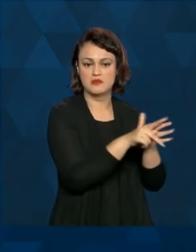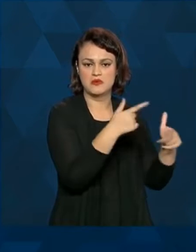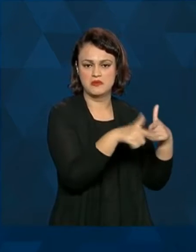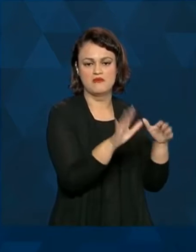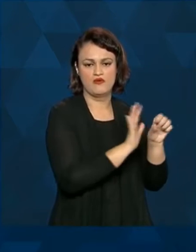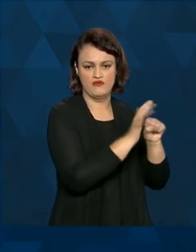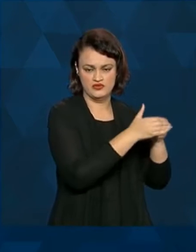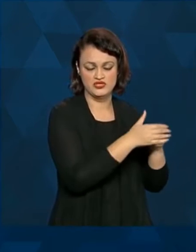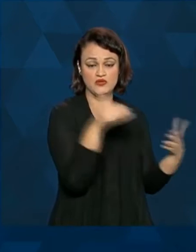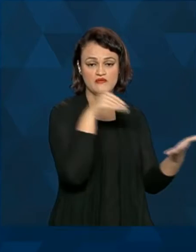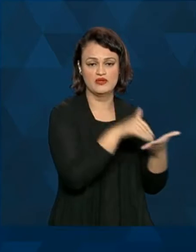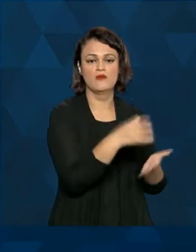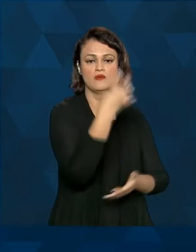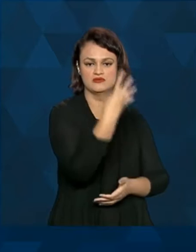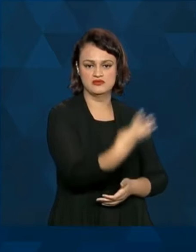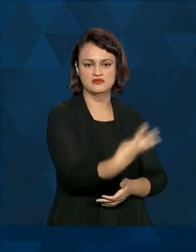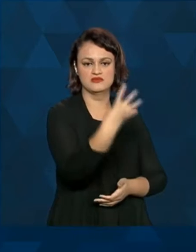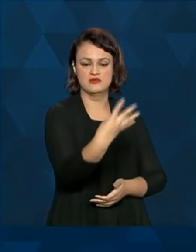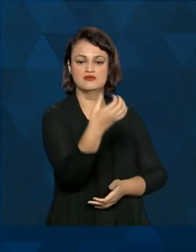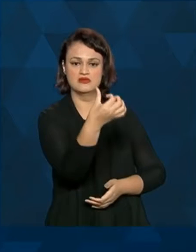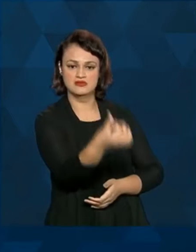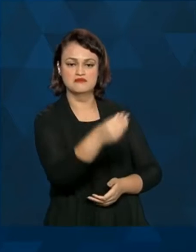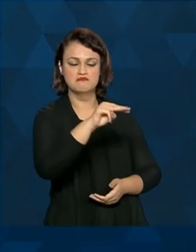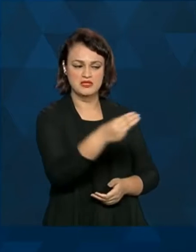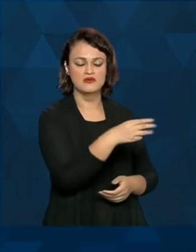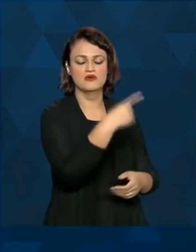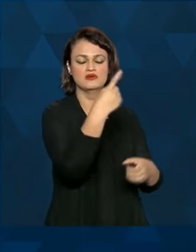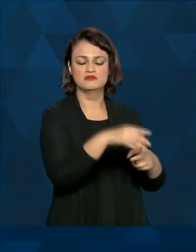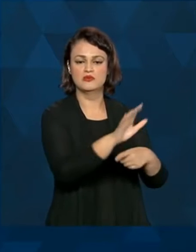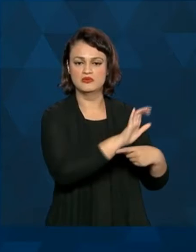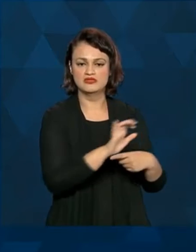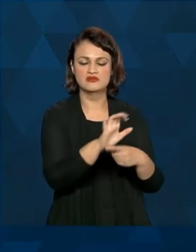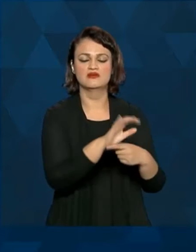totalizando 446 milhões distribuídos ao estado de Rondônia e